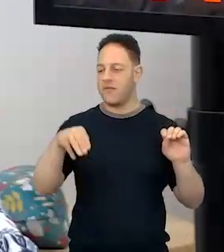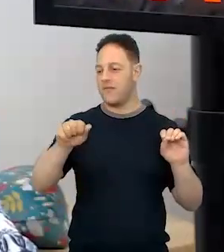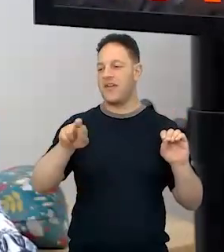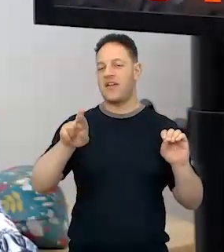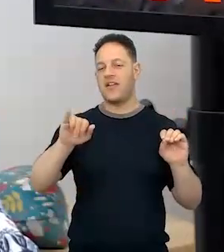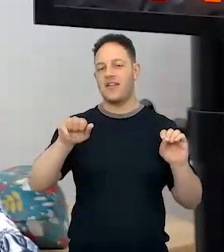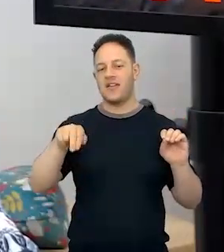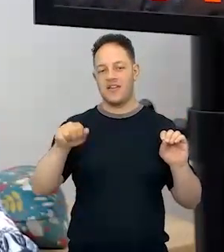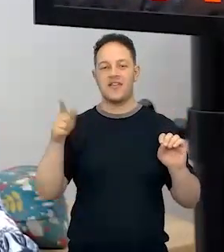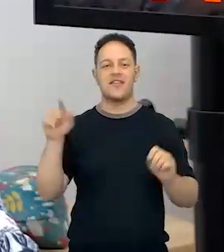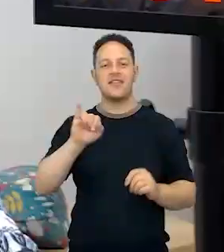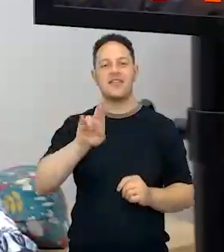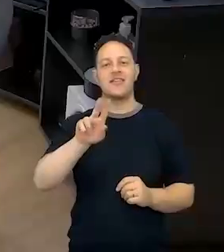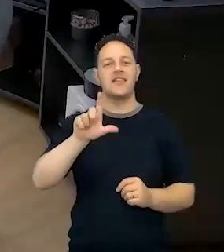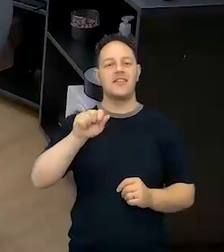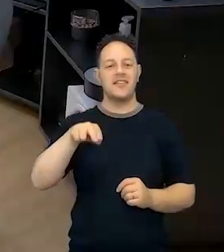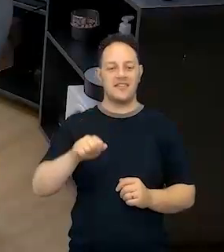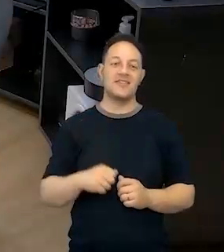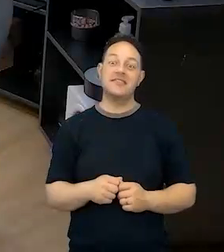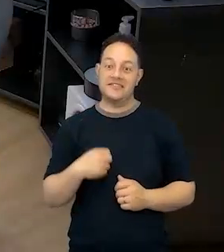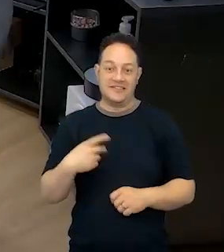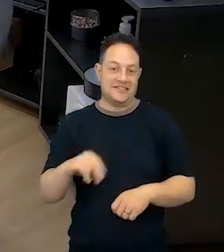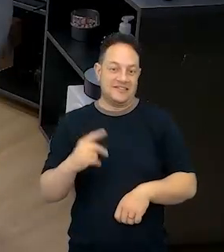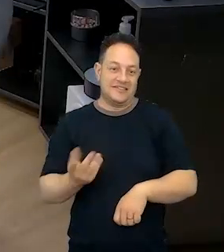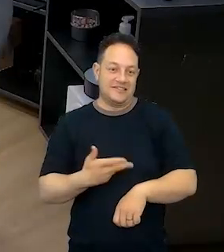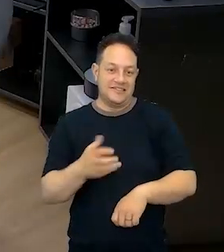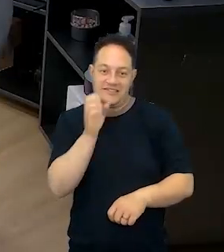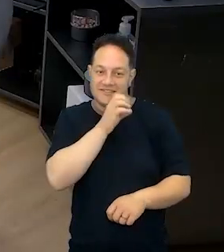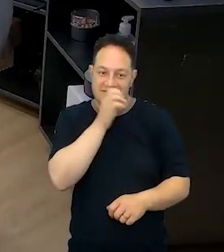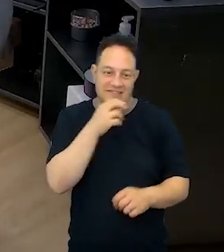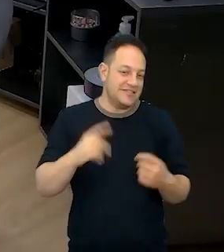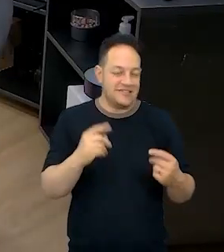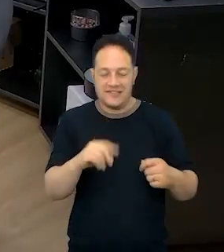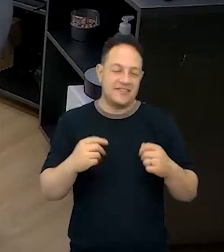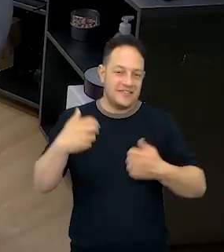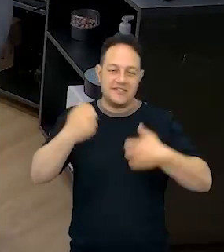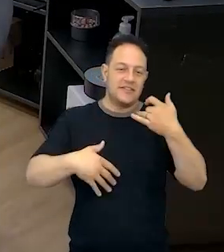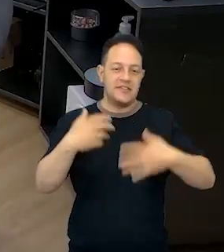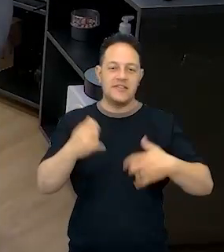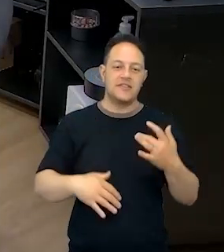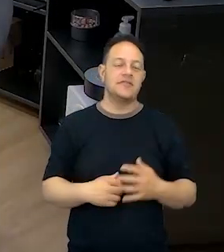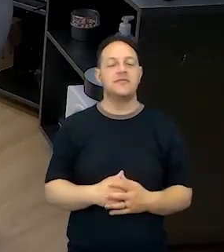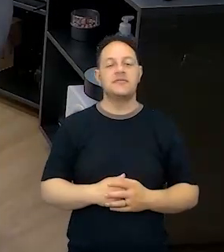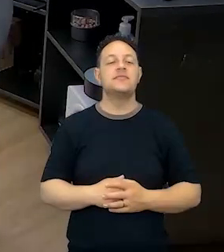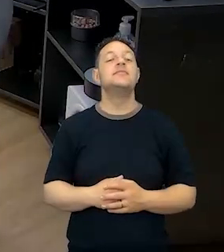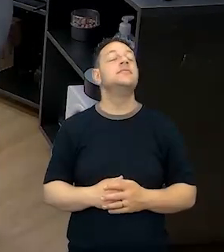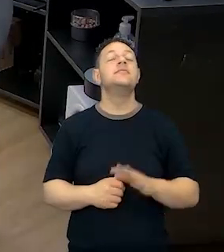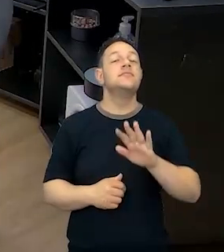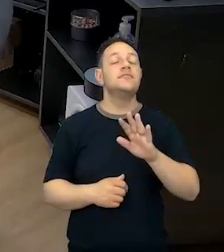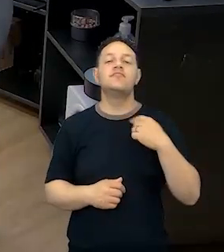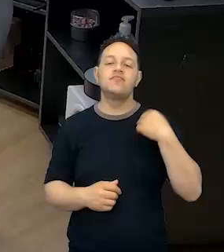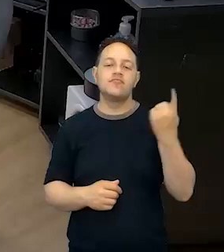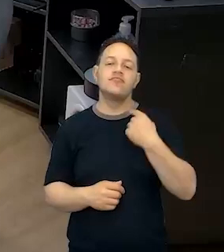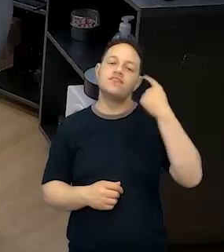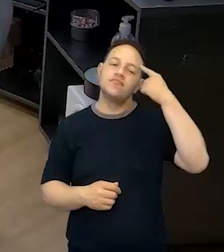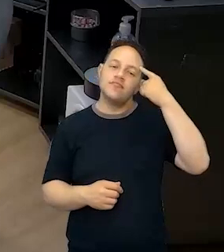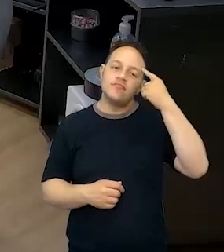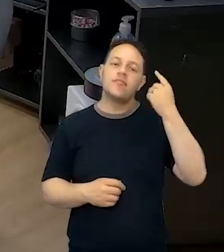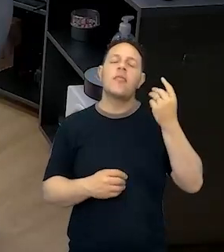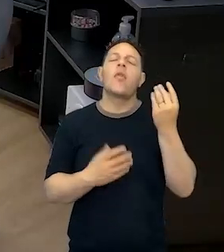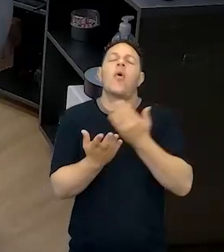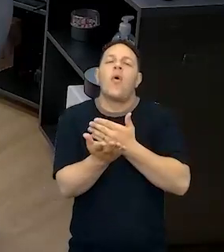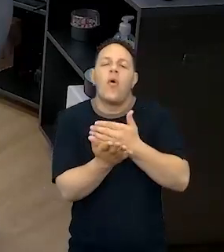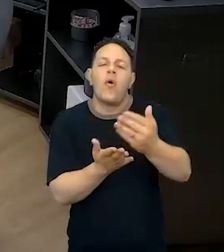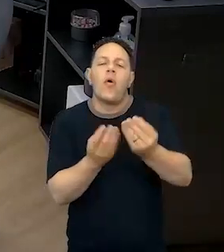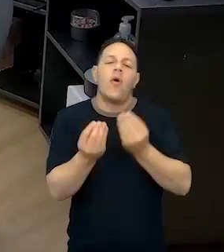3. Legal, e eu vou continuar correndo, Sim. tá? Correndo contra o tempo. E o que a gente, né, pensar então, por onde começar,